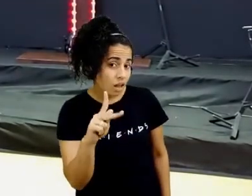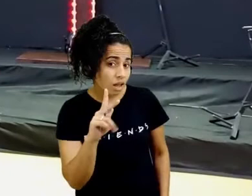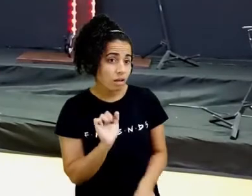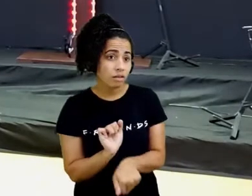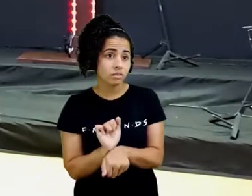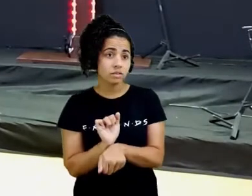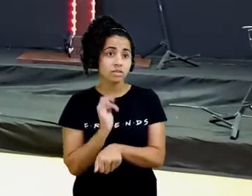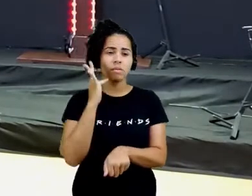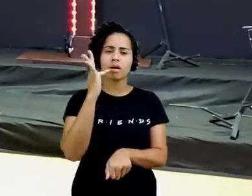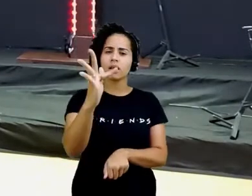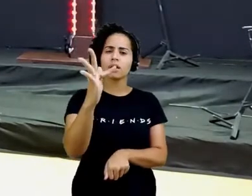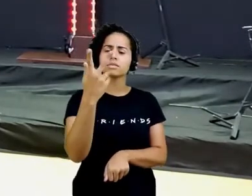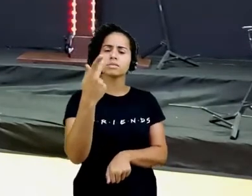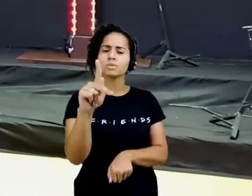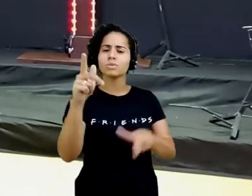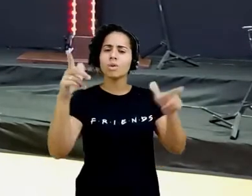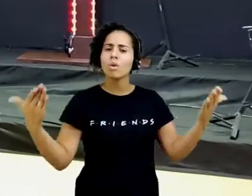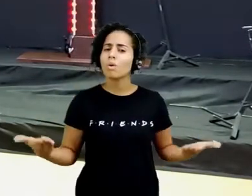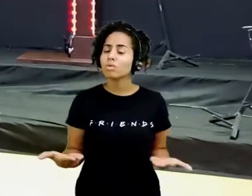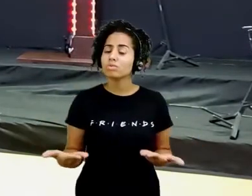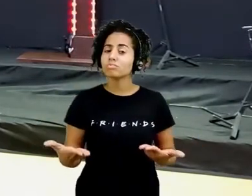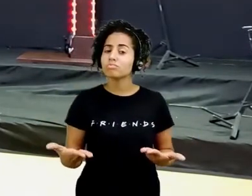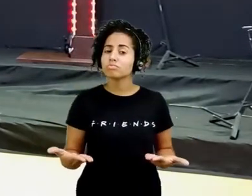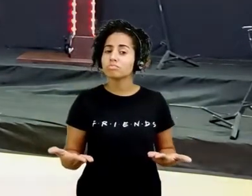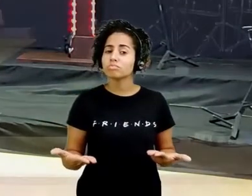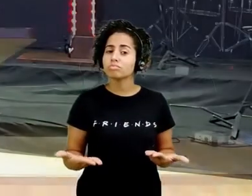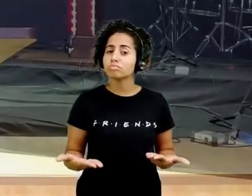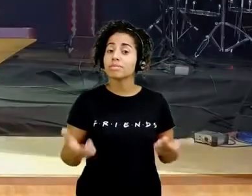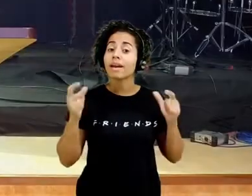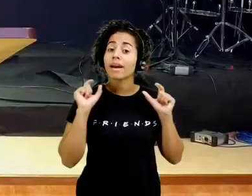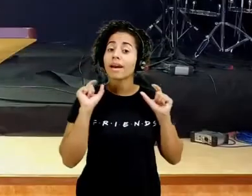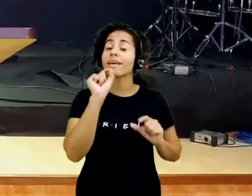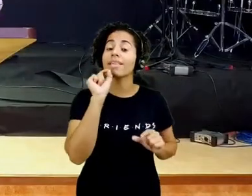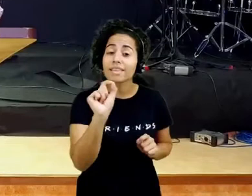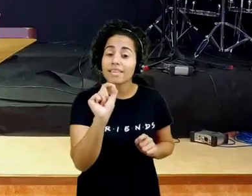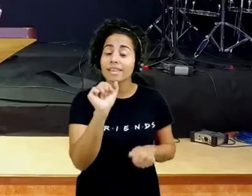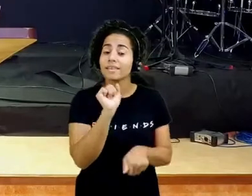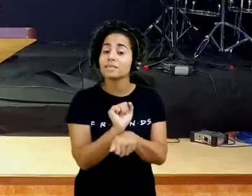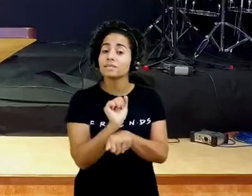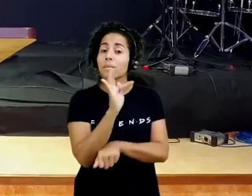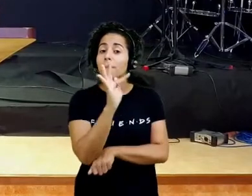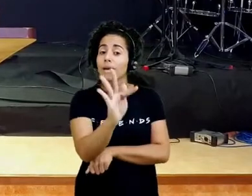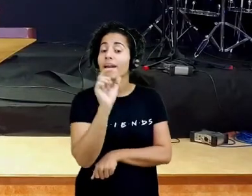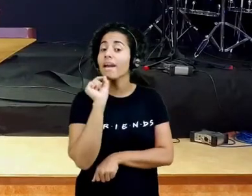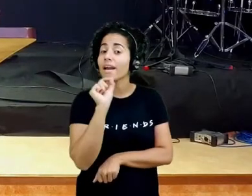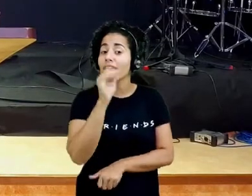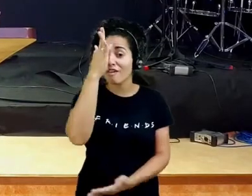esperança neste novo dia, nessa manhã? Onde está a tua